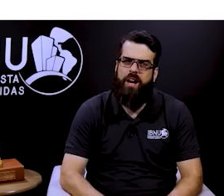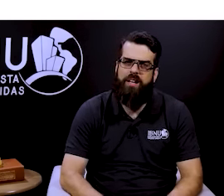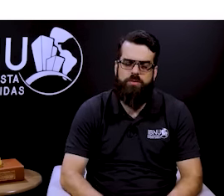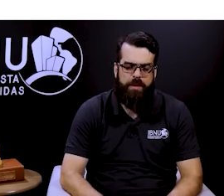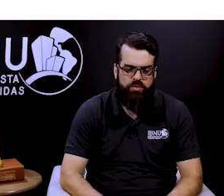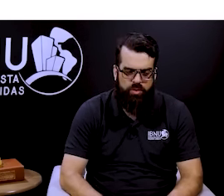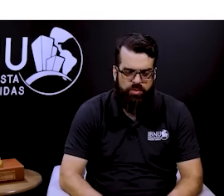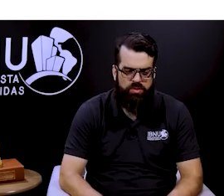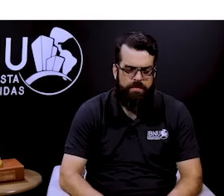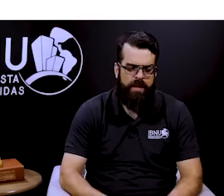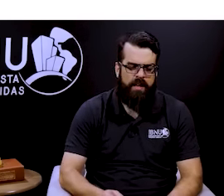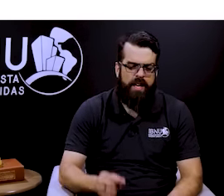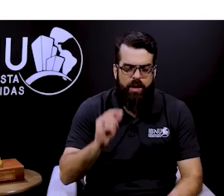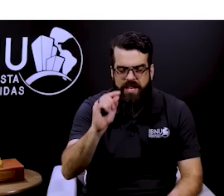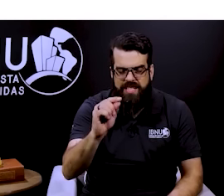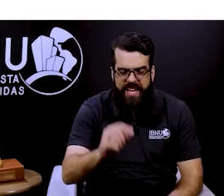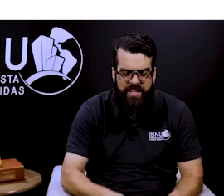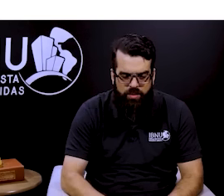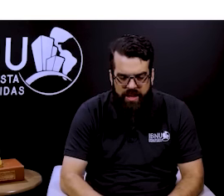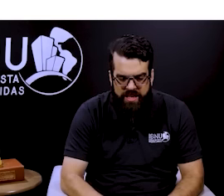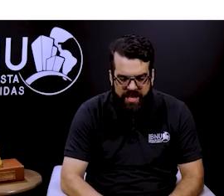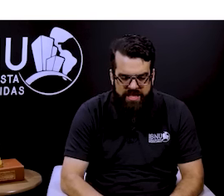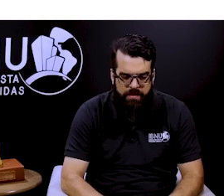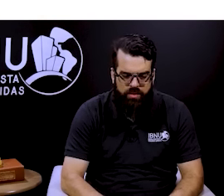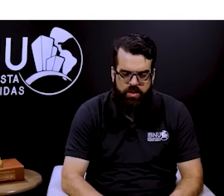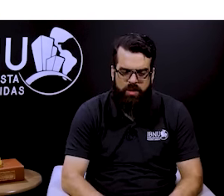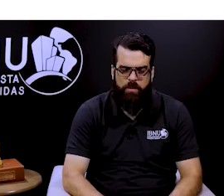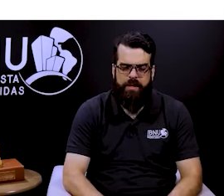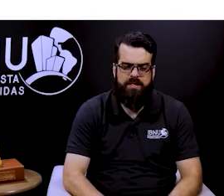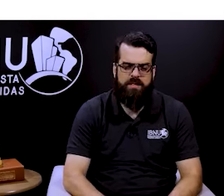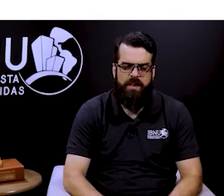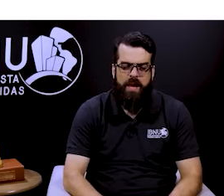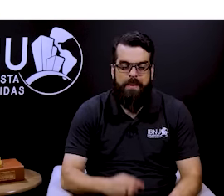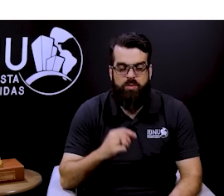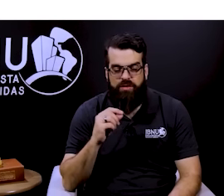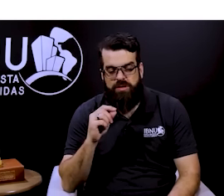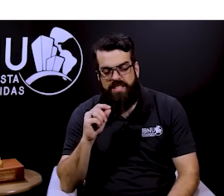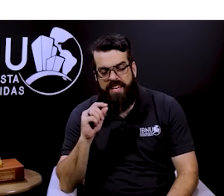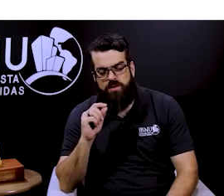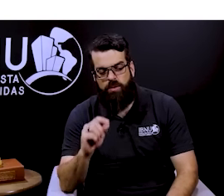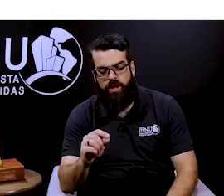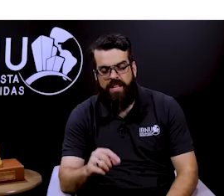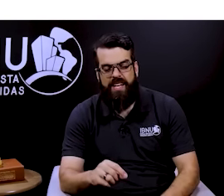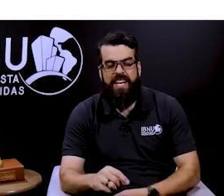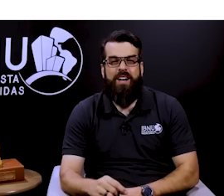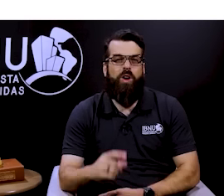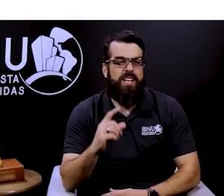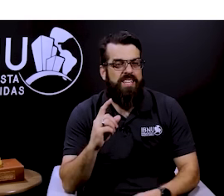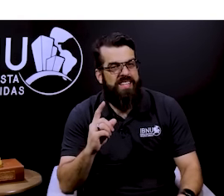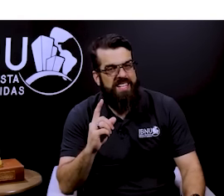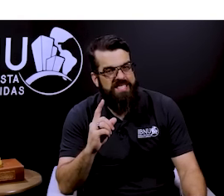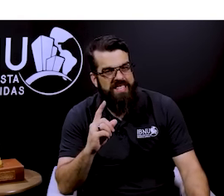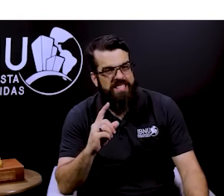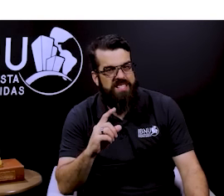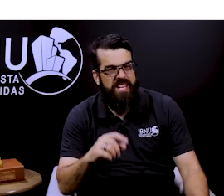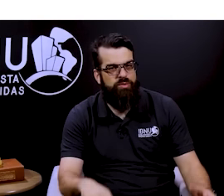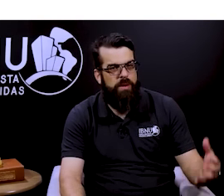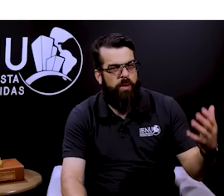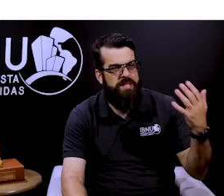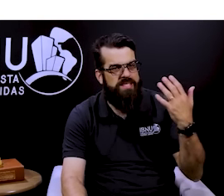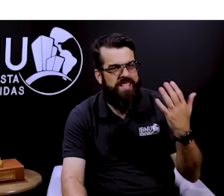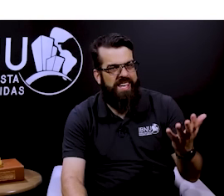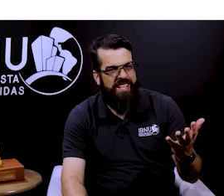serem honrados pelos outros. Eu lhes garanto que eles já receberam sua recompensa. Mas quando você der esmola, olha que interessante